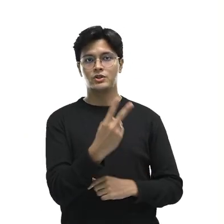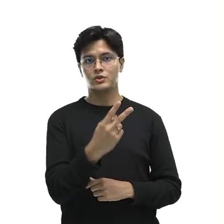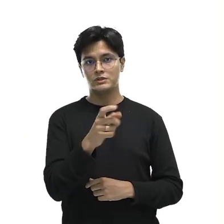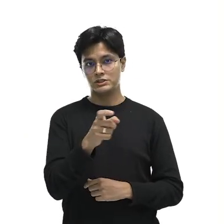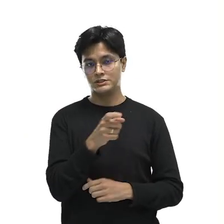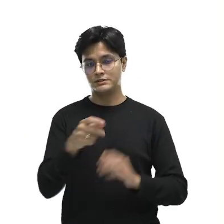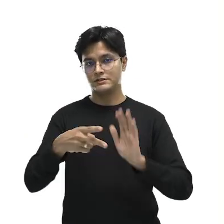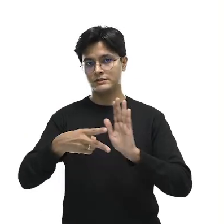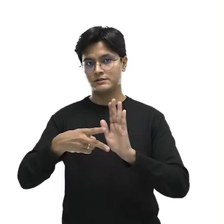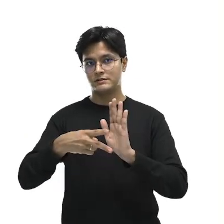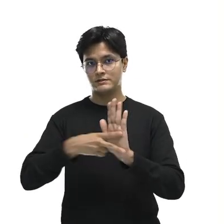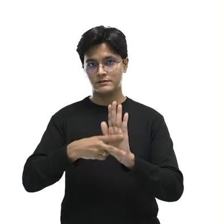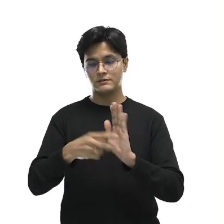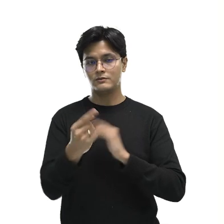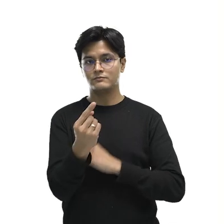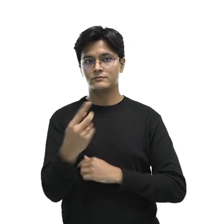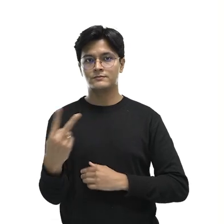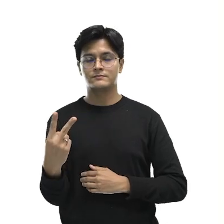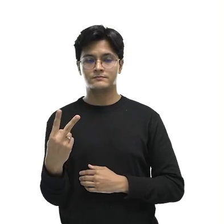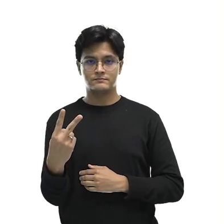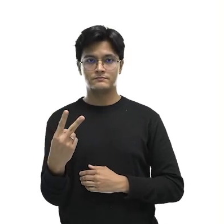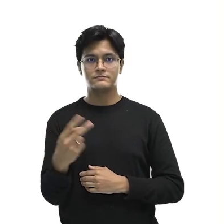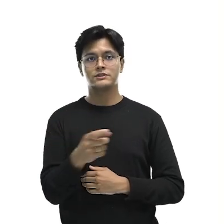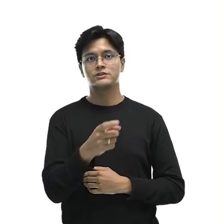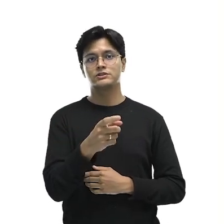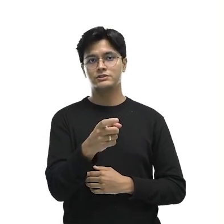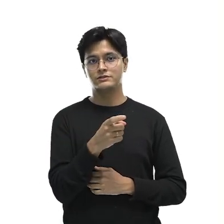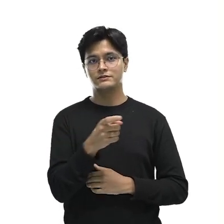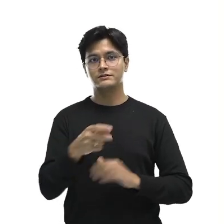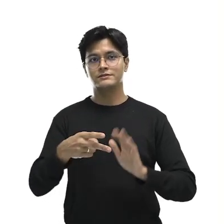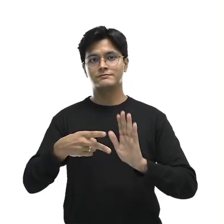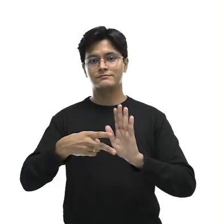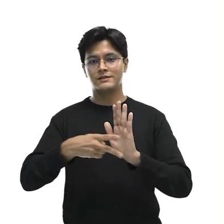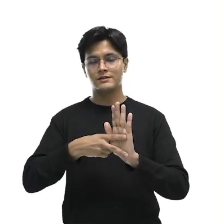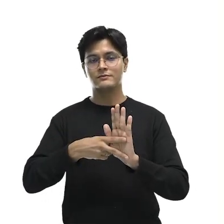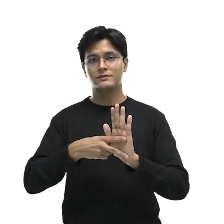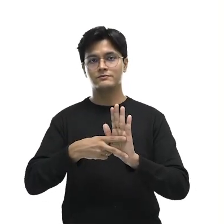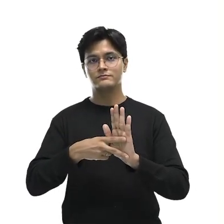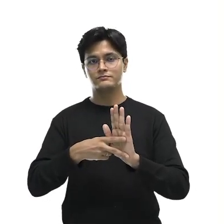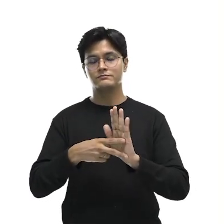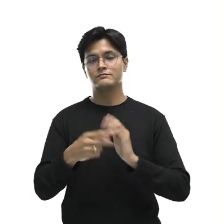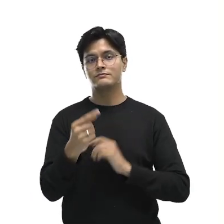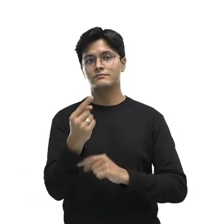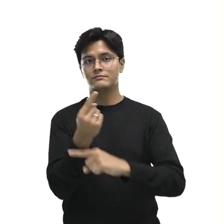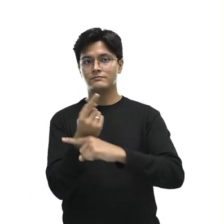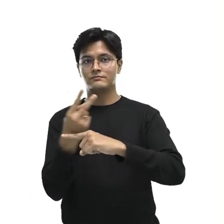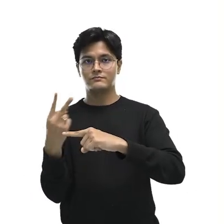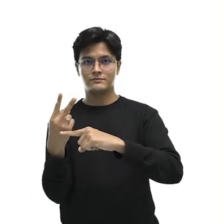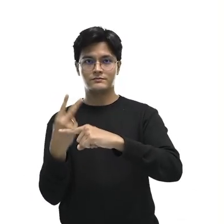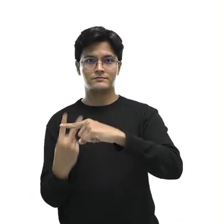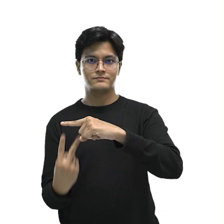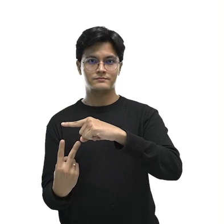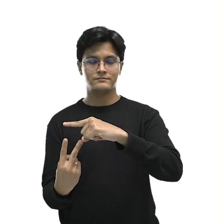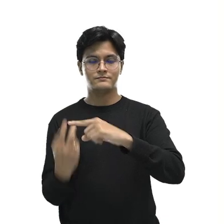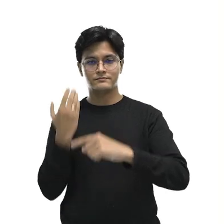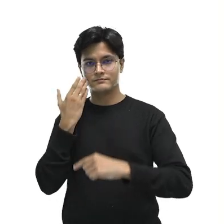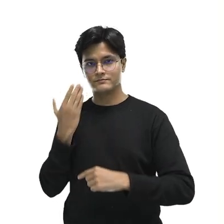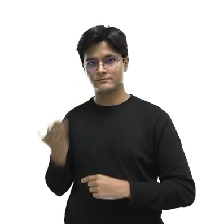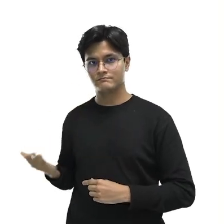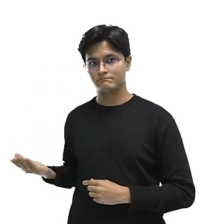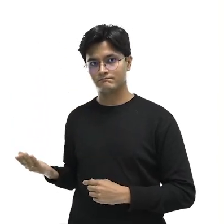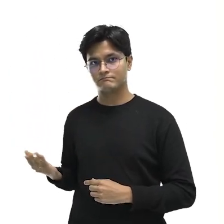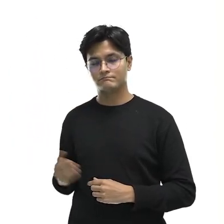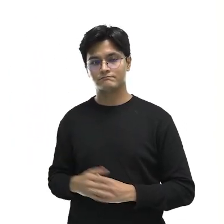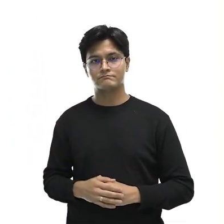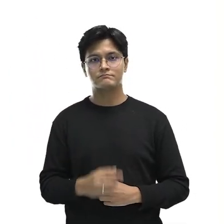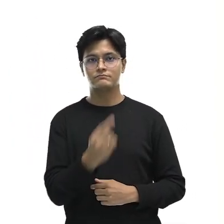2x é igual a 12. X é igual a 12 dividido por 2.